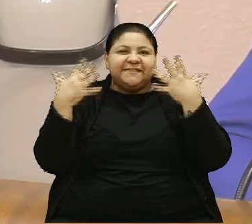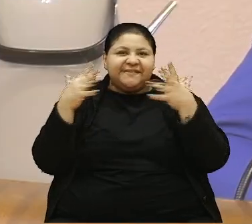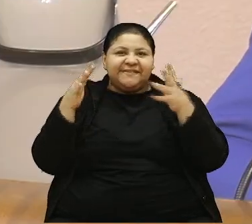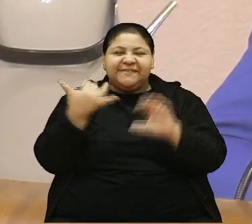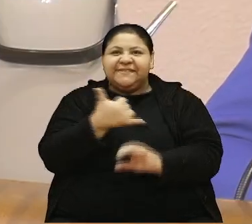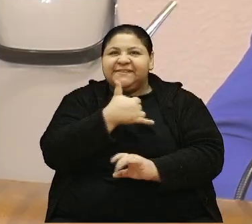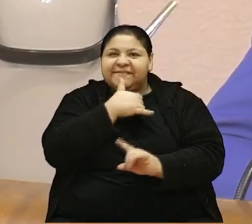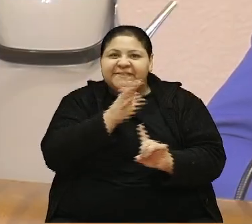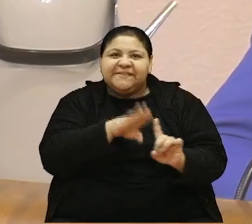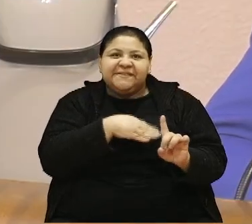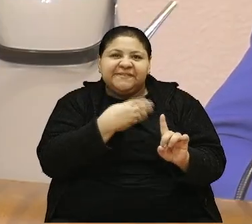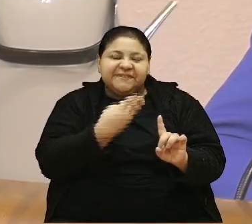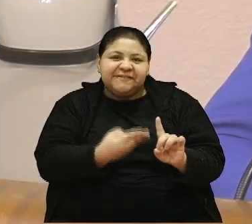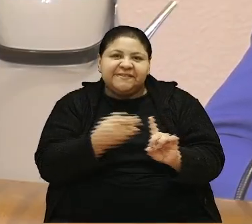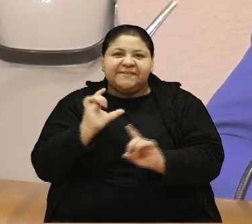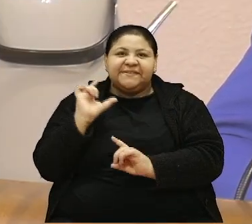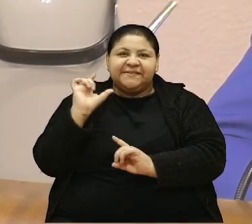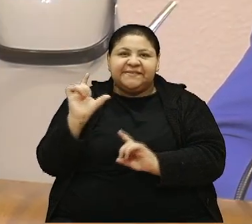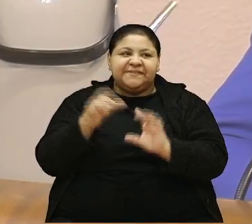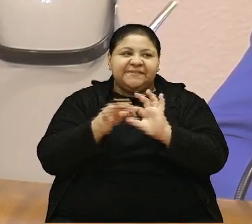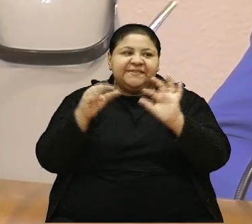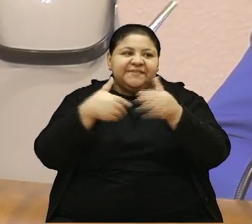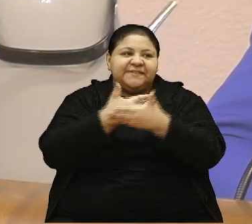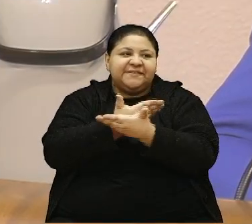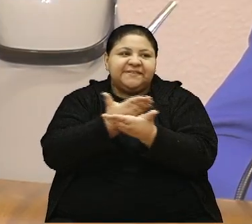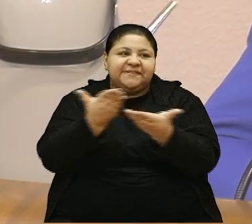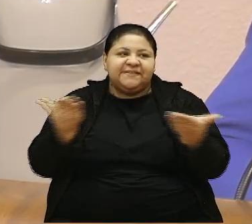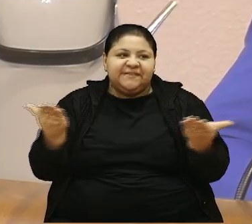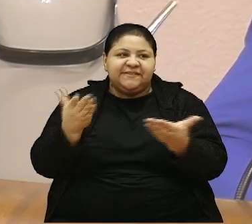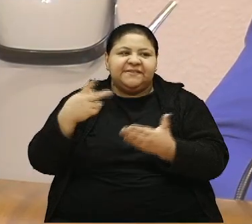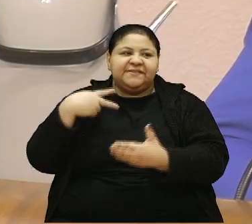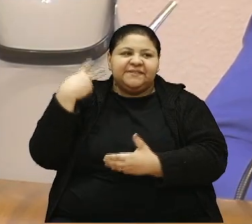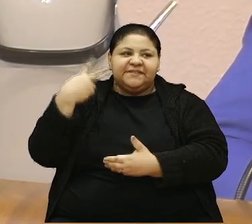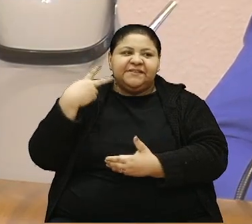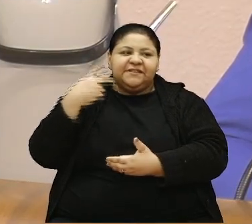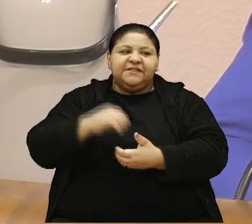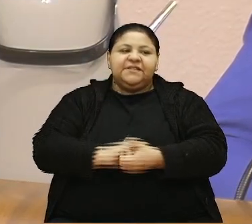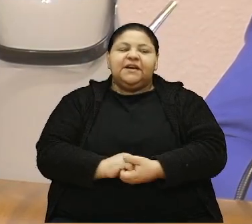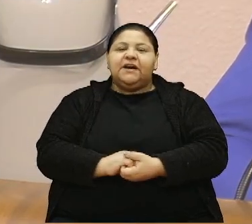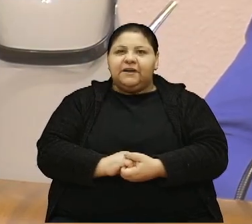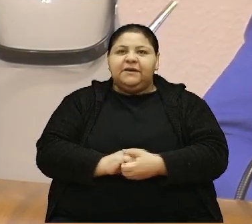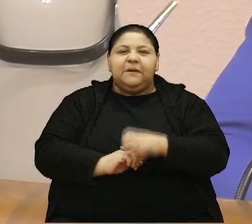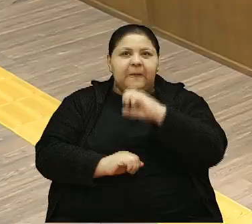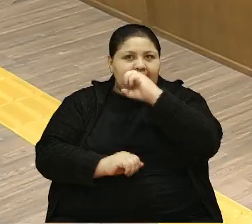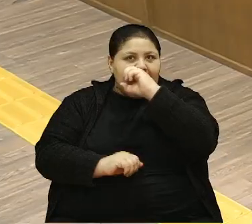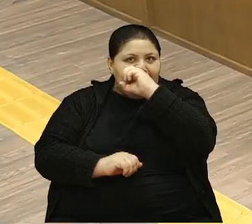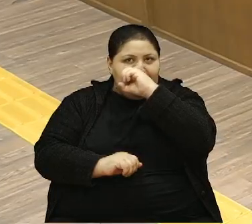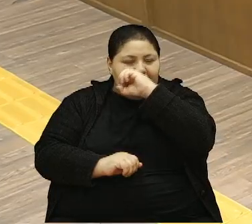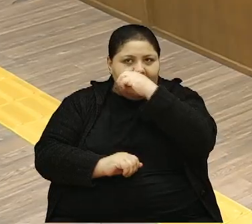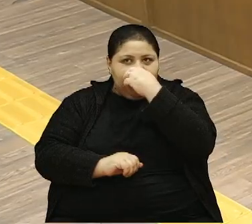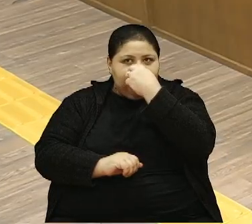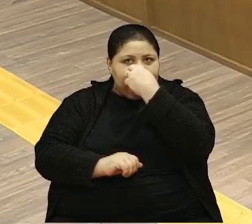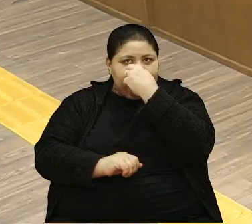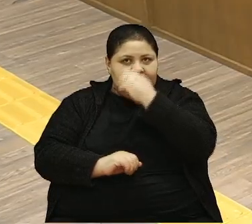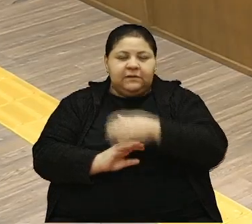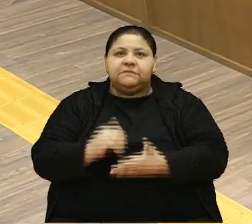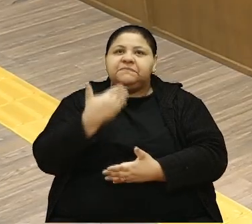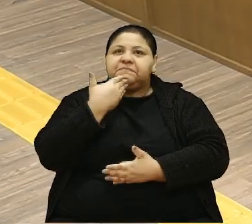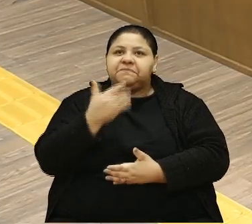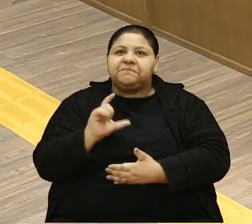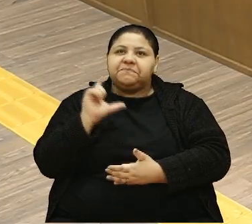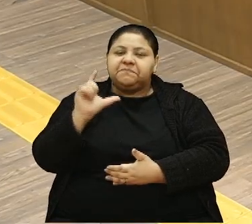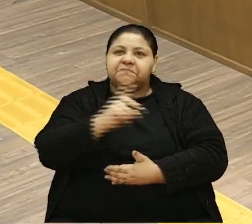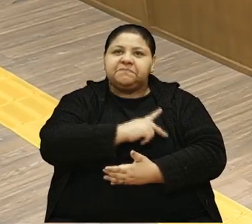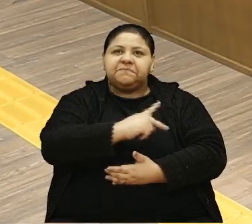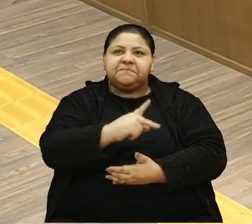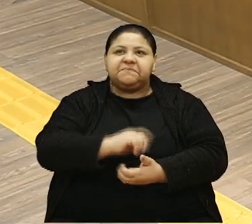ou de congratulações. A palavra está à disposição de senhoras vereadoras e dos senhores vereadores. Peço a palavra, senhor